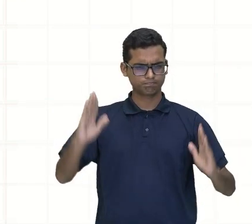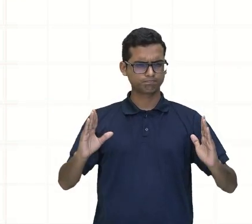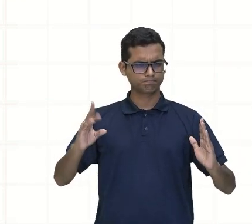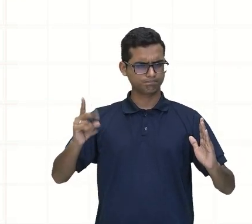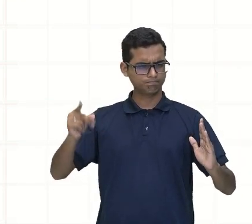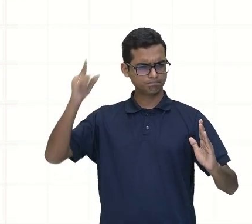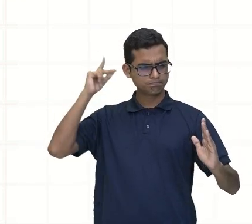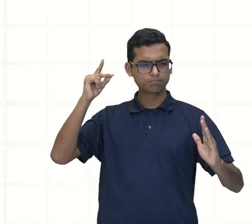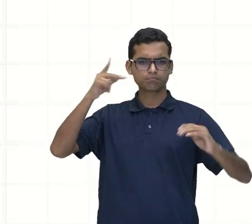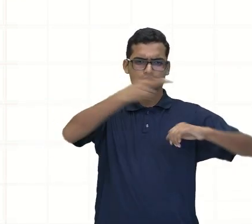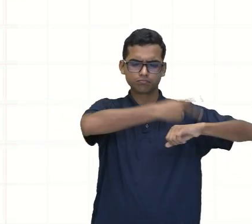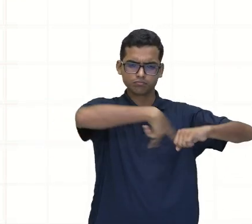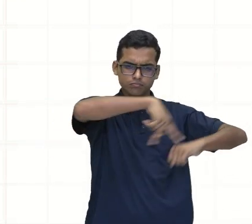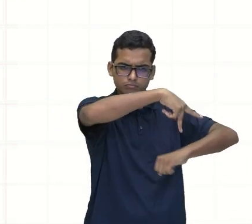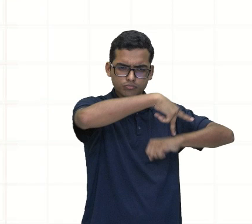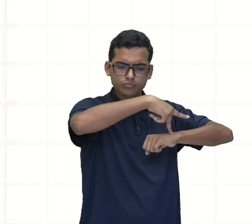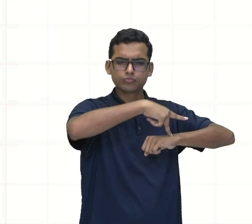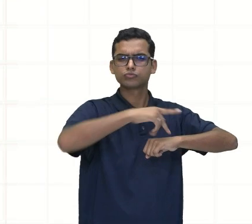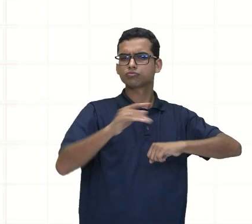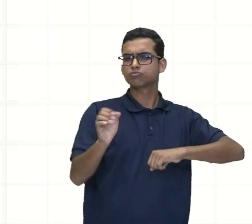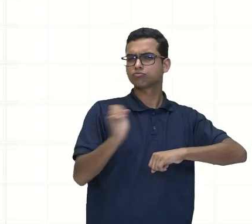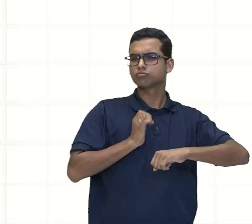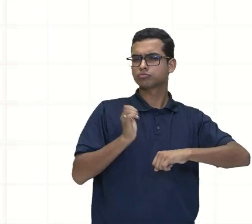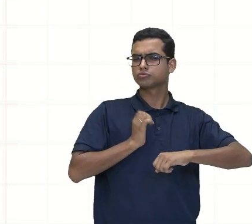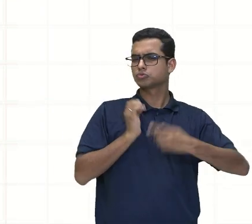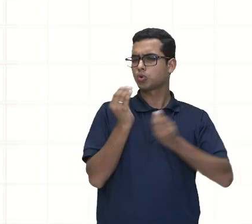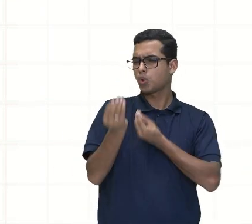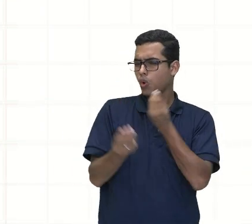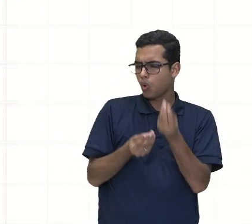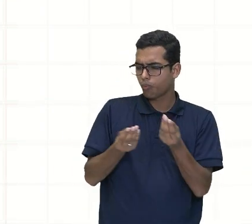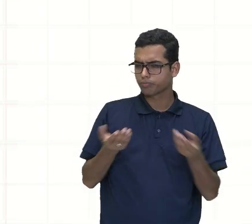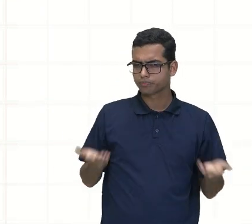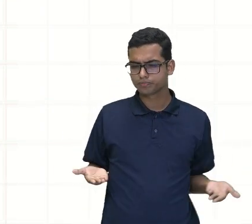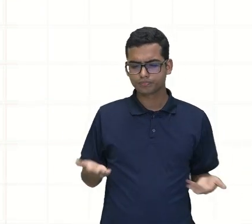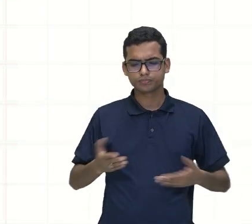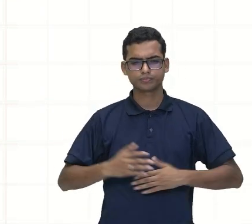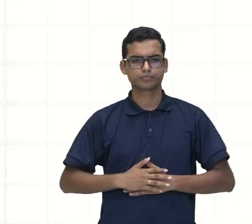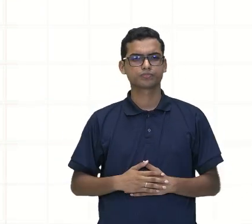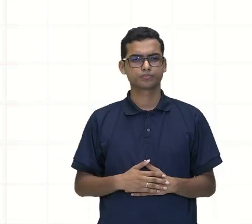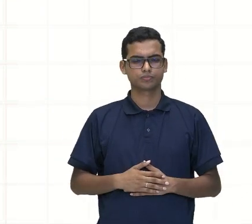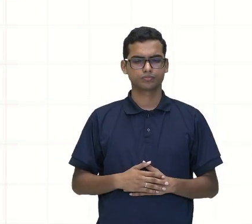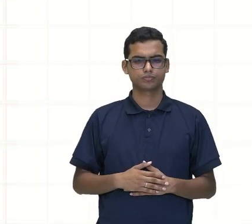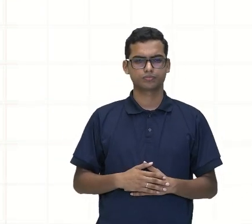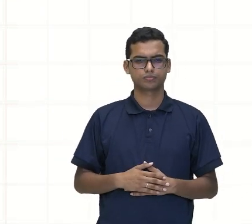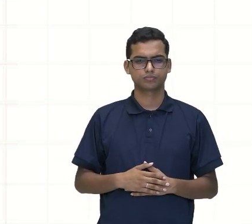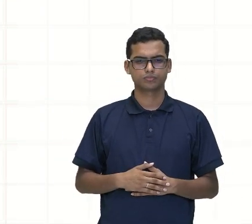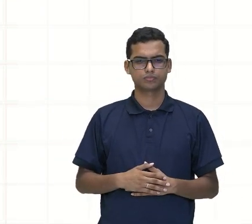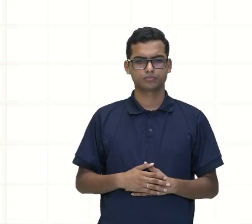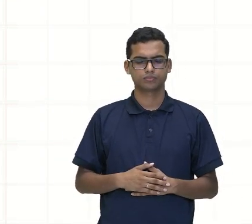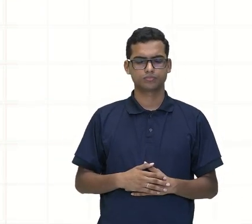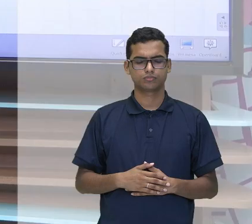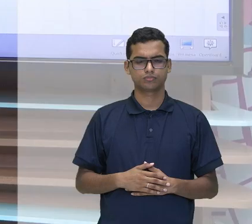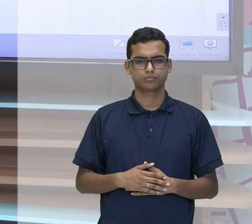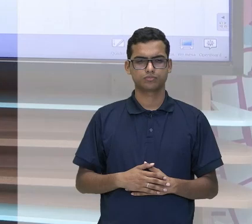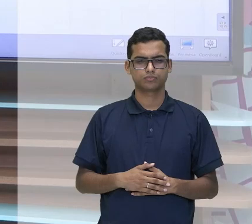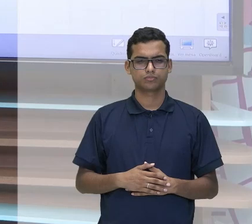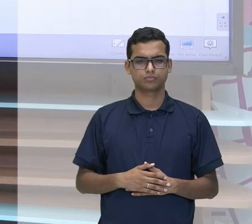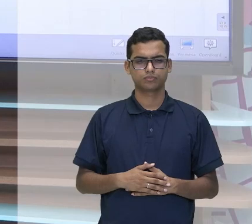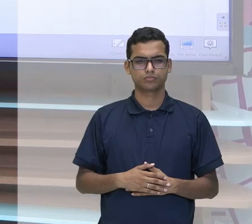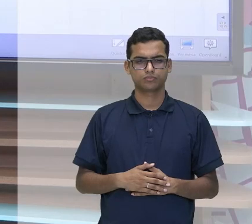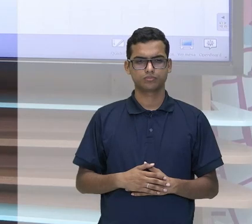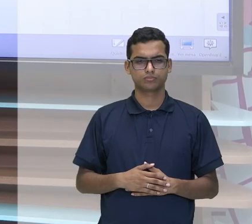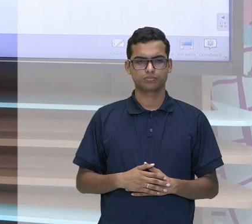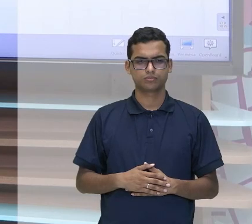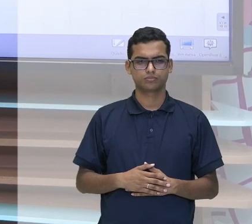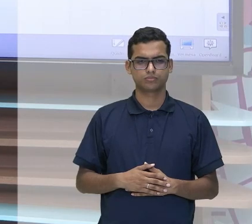país rico como sendo aquele país que tinha ali, que ia concentrar a maior quantidade de